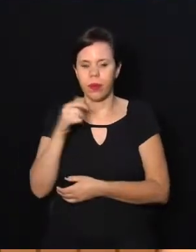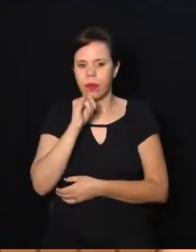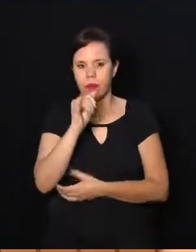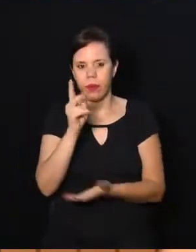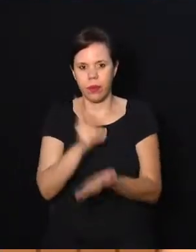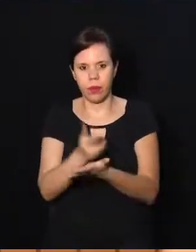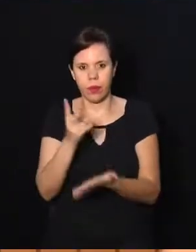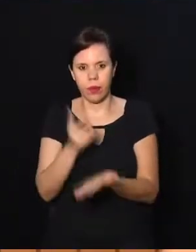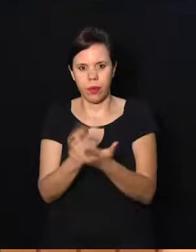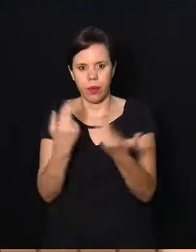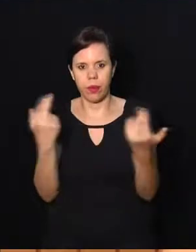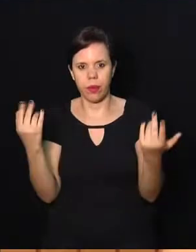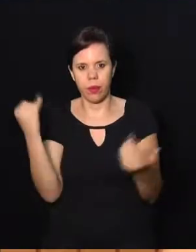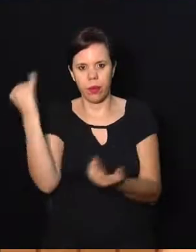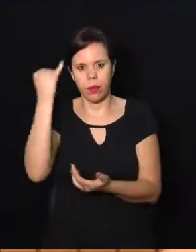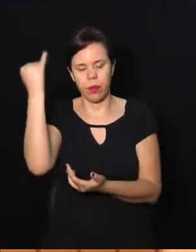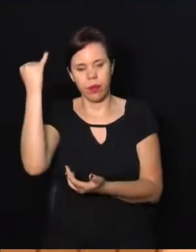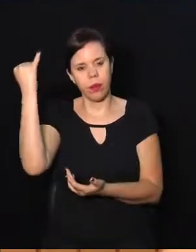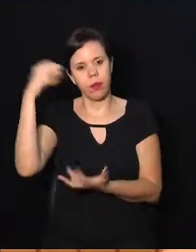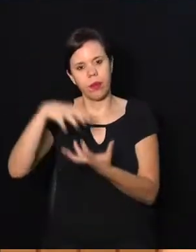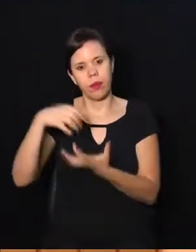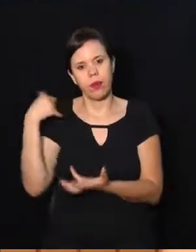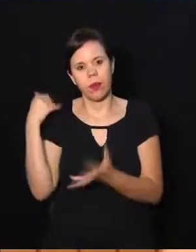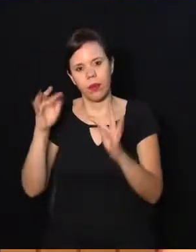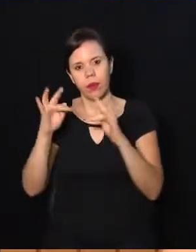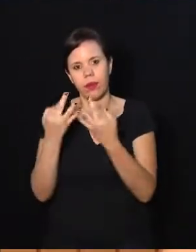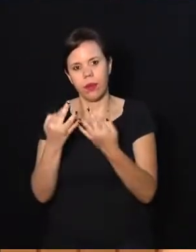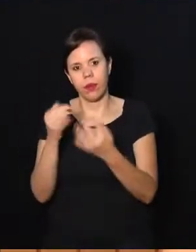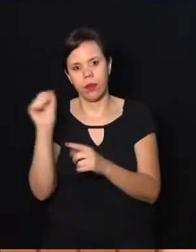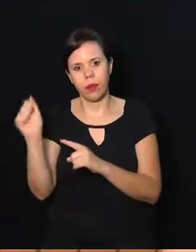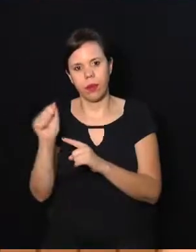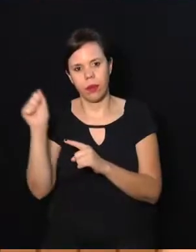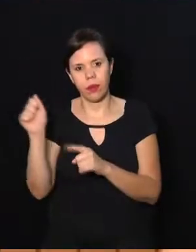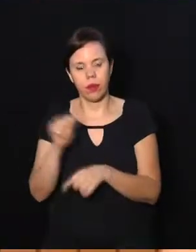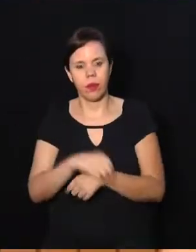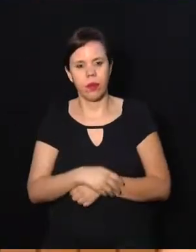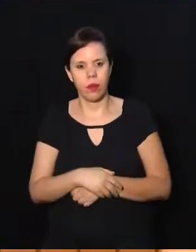da importância do idoso na família e na sociedade.